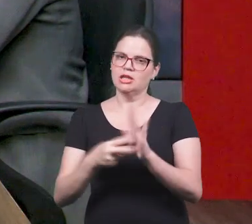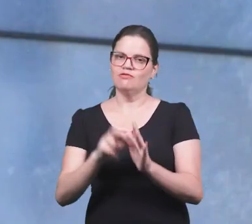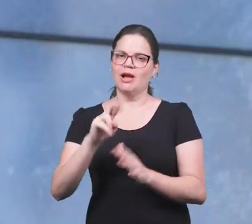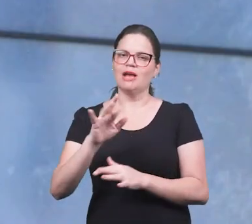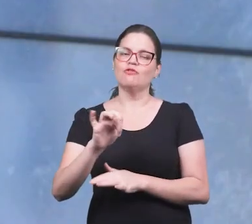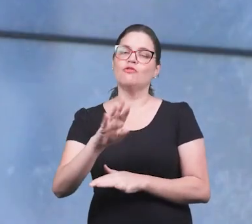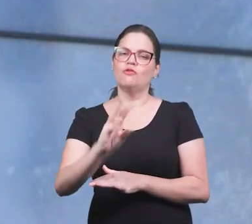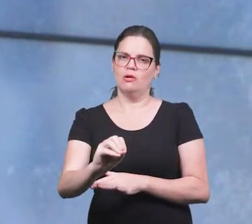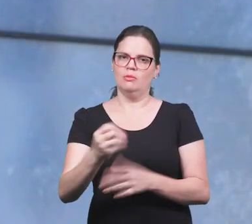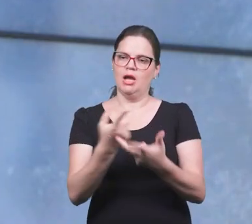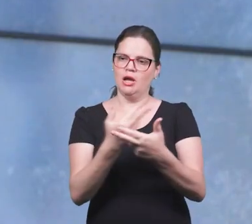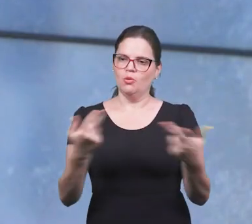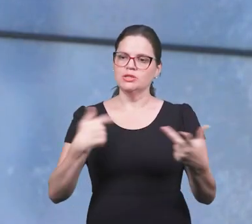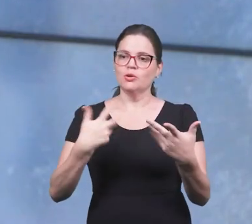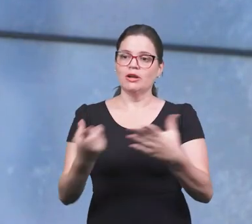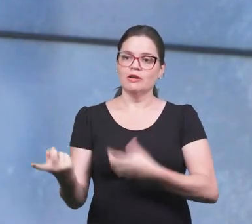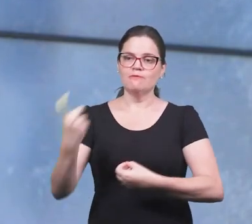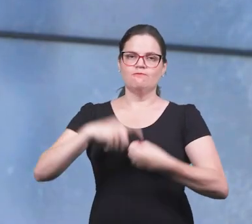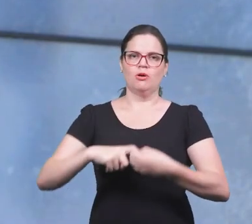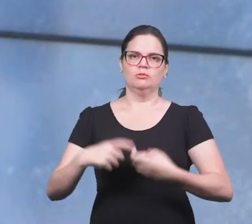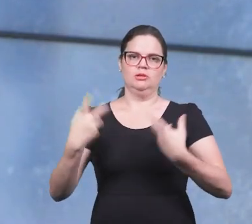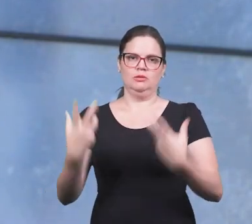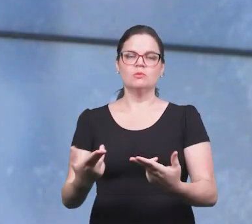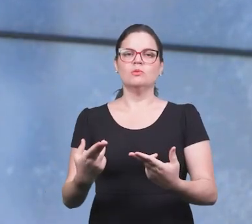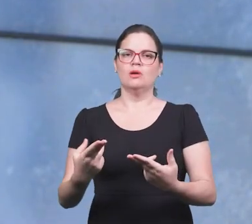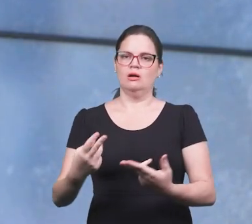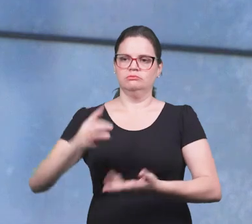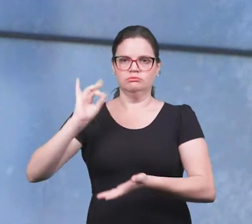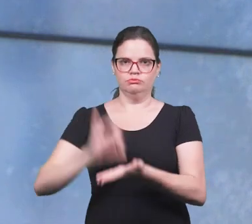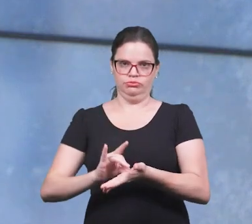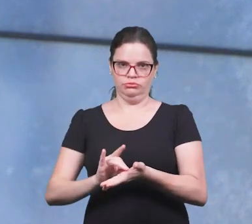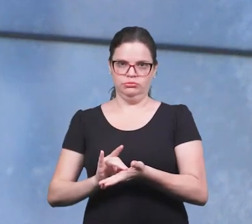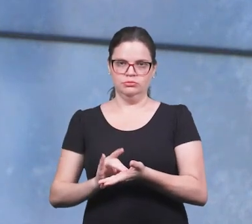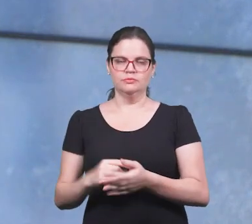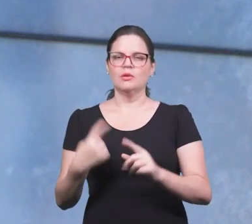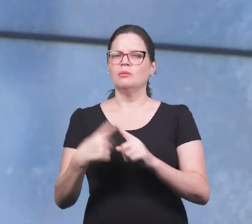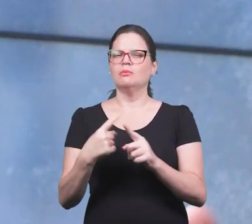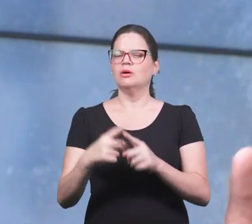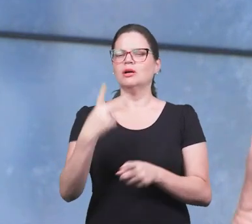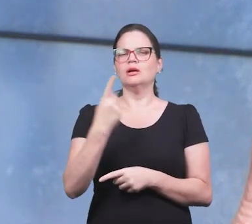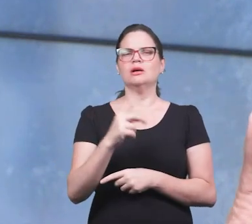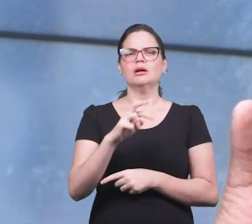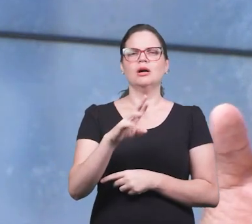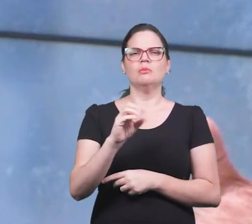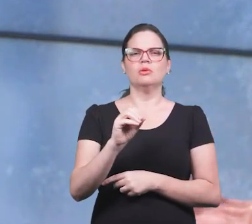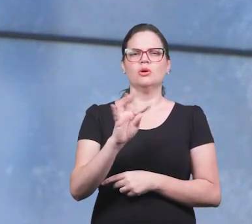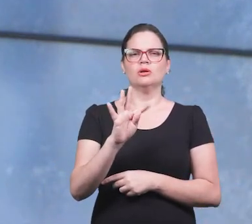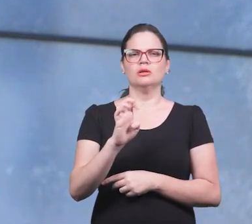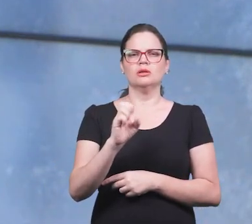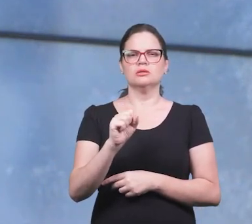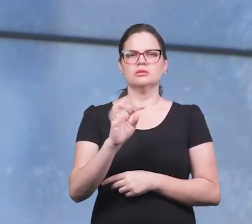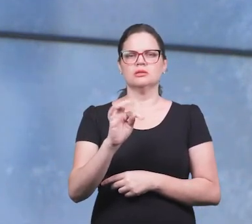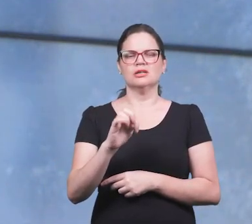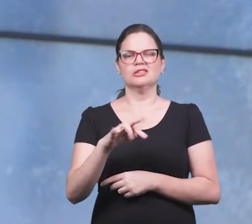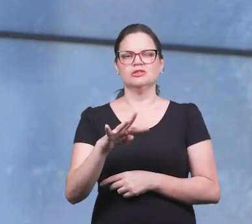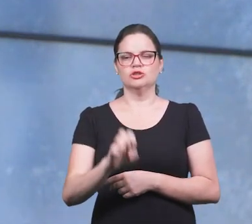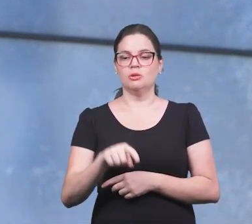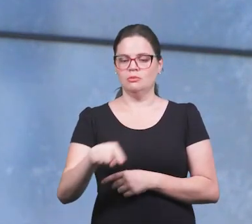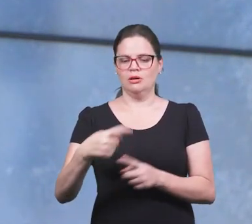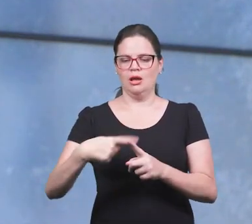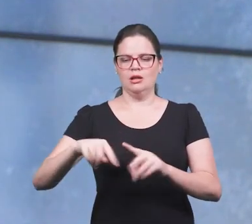nomenclatura que foi atribuída a esse grupo foi em decorrência de uma perseguição que eles estavam sofrendo por